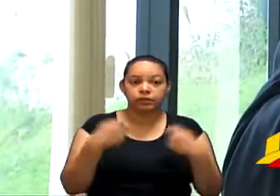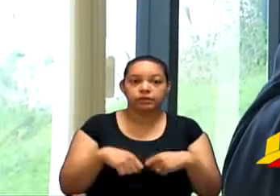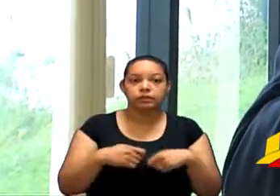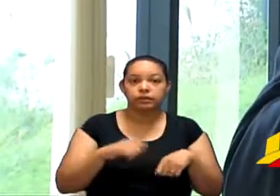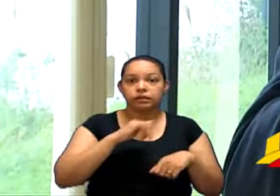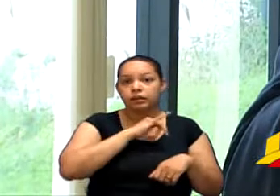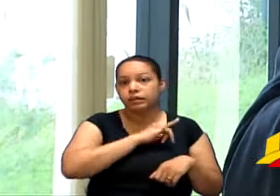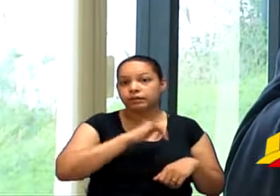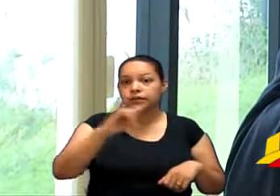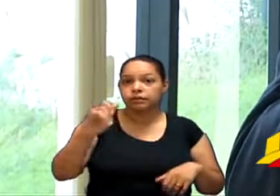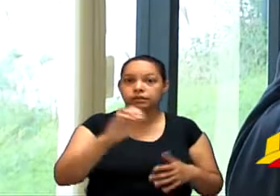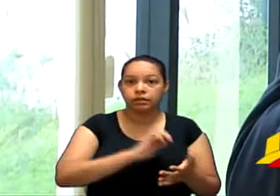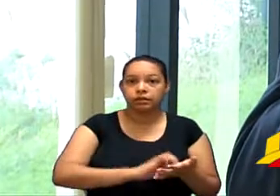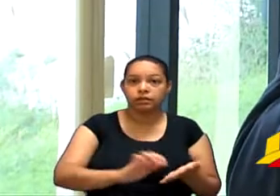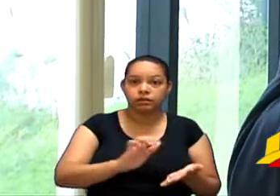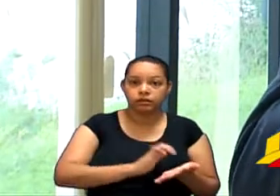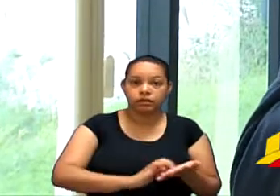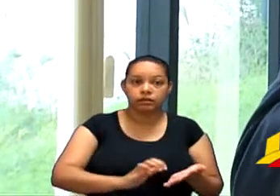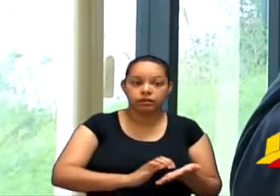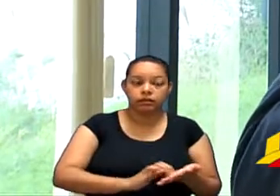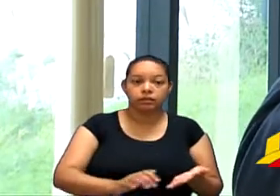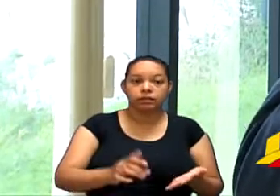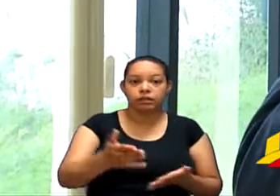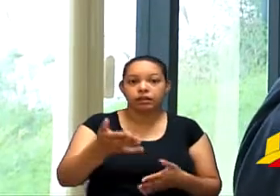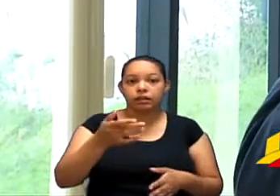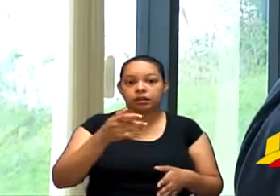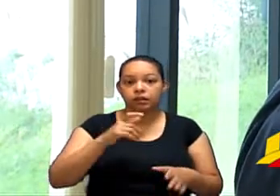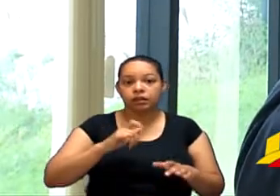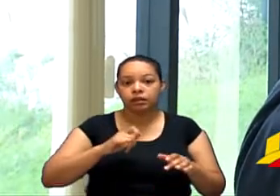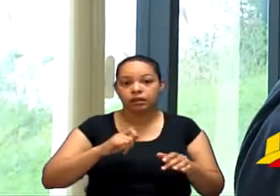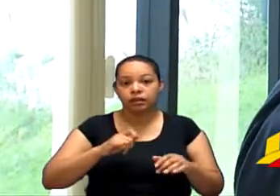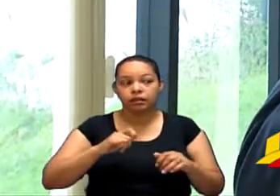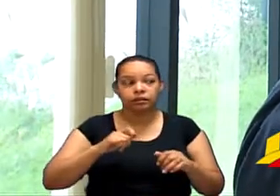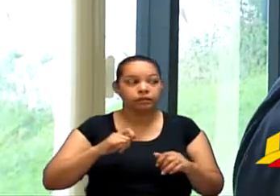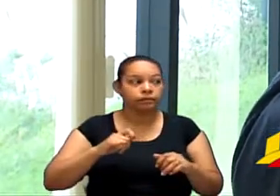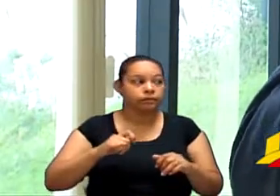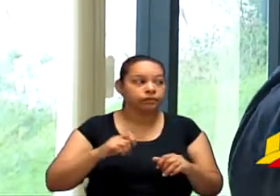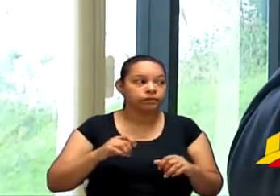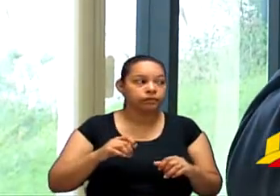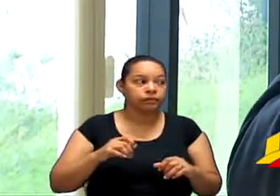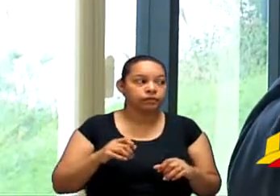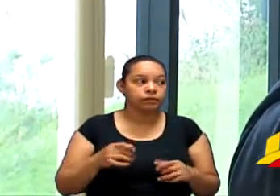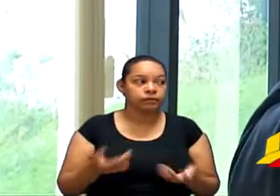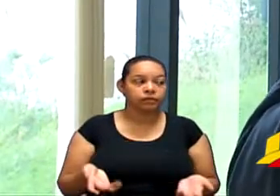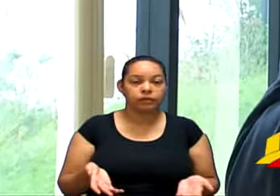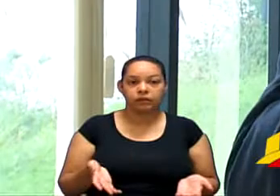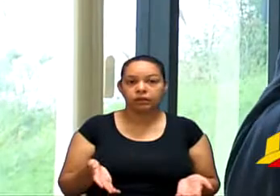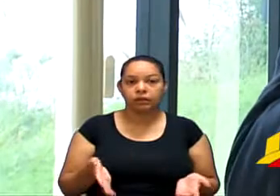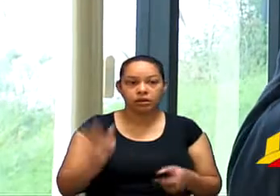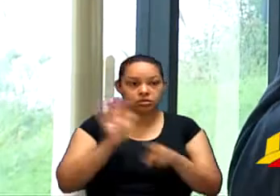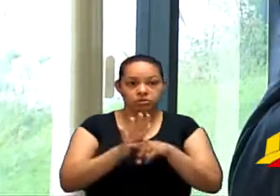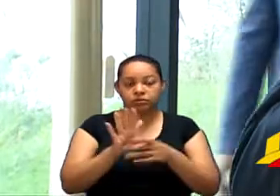secretaria da consultoria jurídica da Câmara Municipal serve para nada